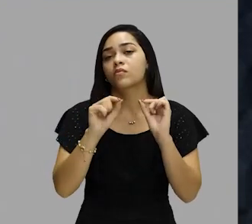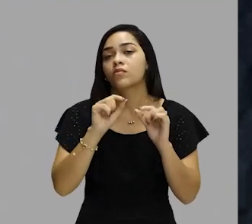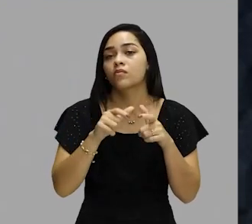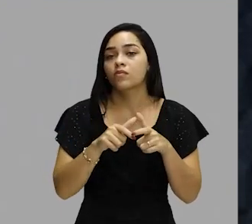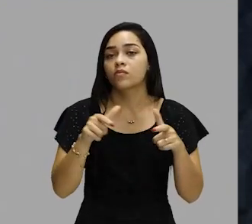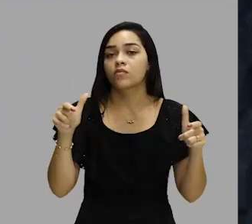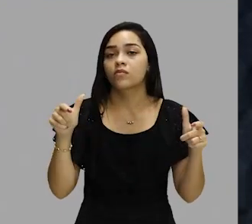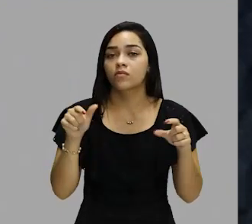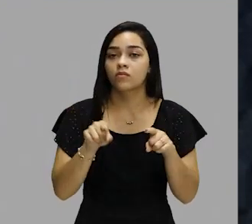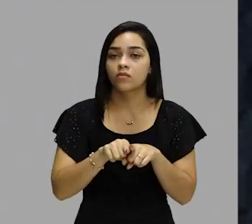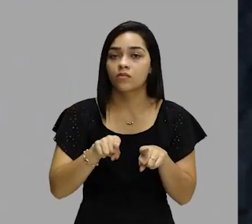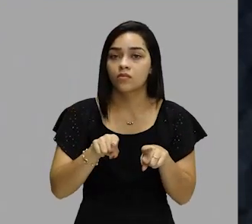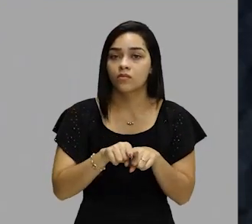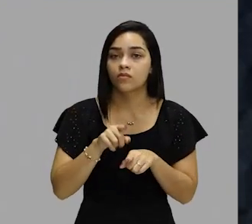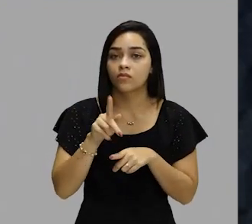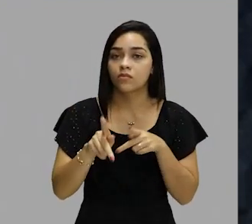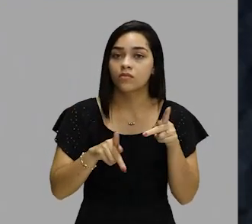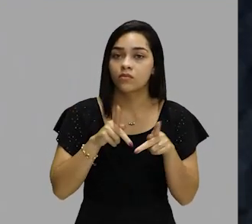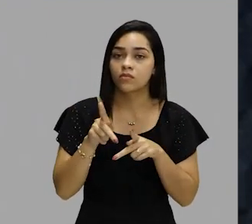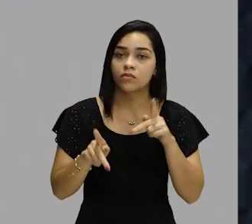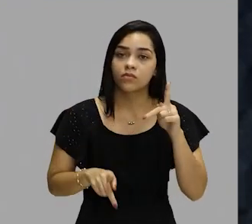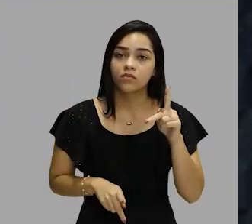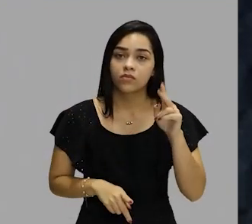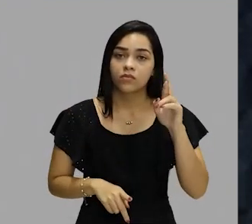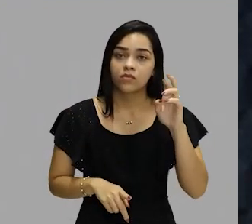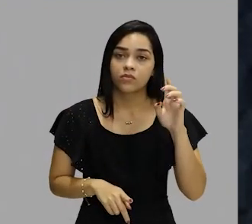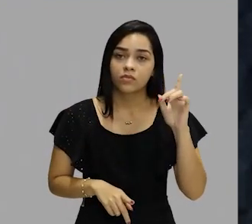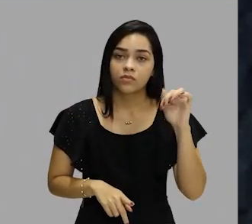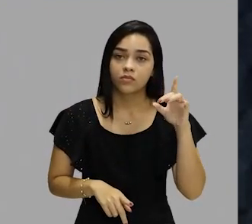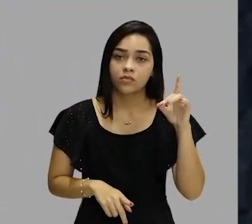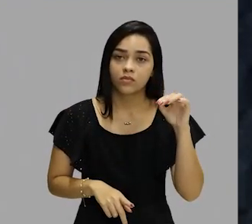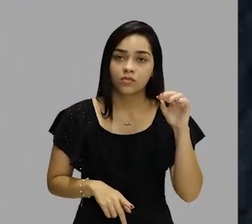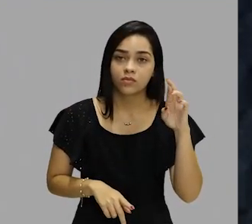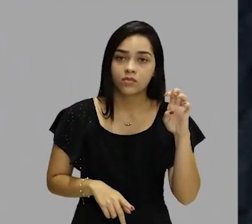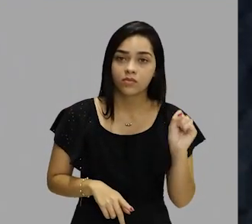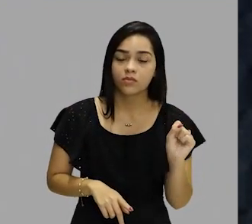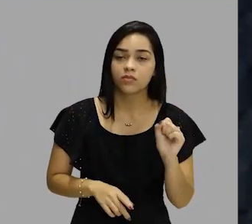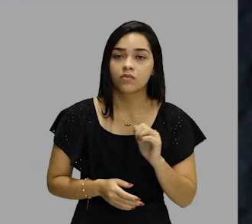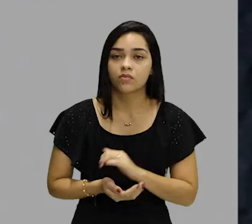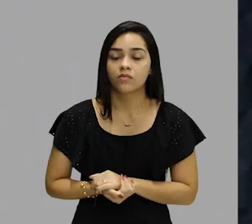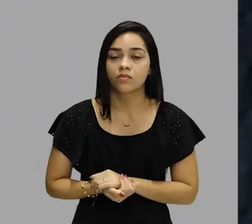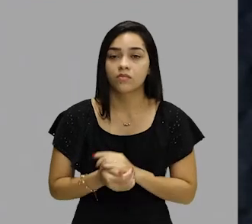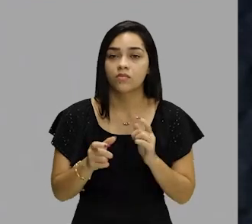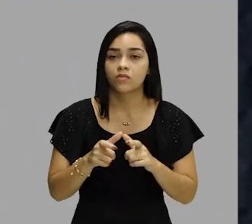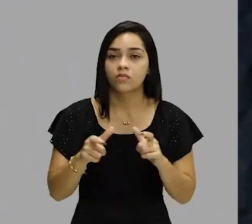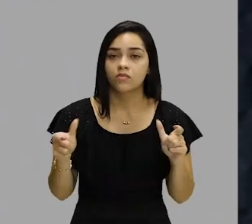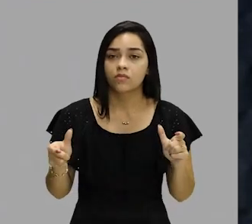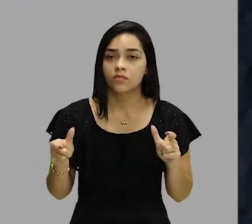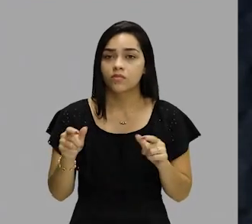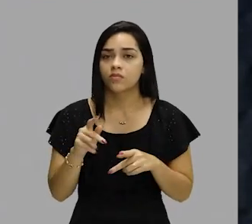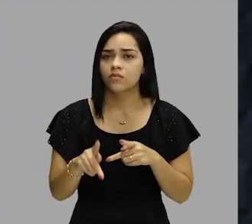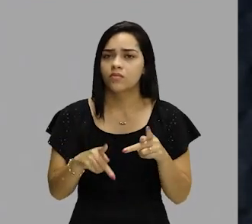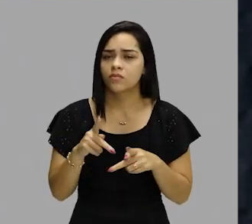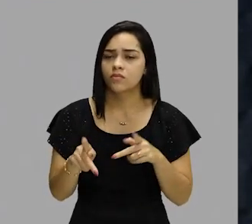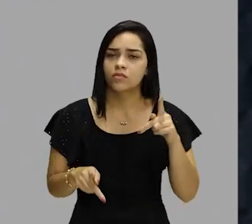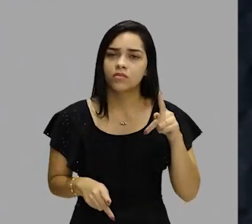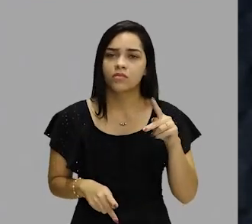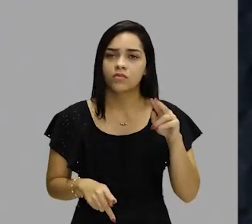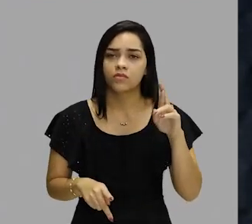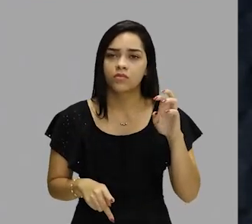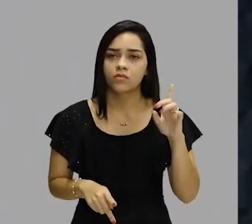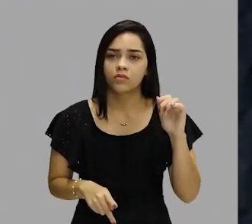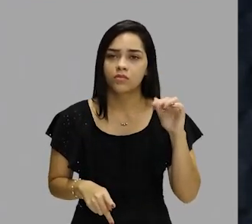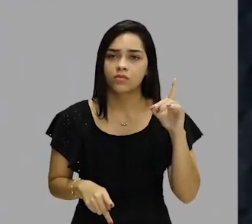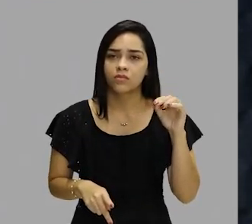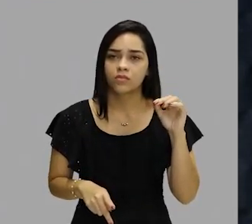cresceu também a população de predadores. Olha só, crescendo a população de predadores, diminuiu